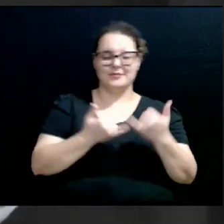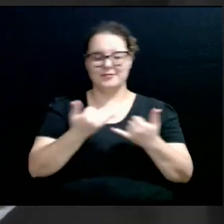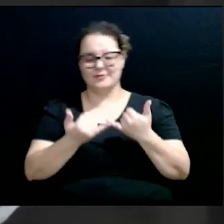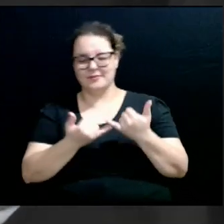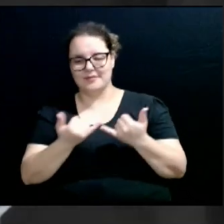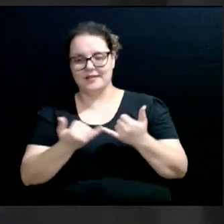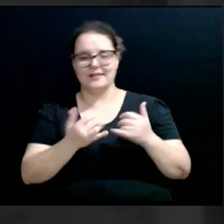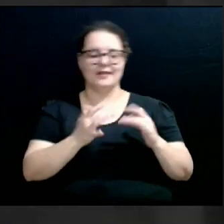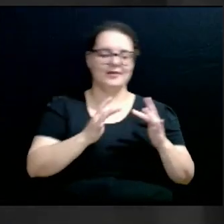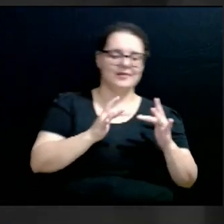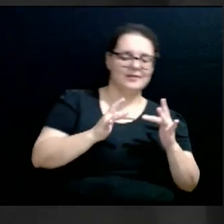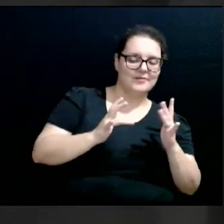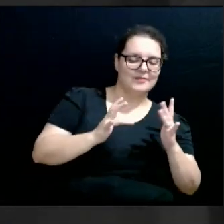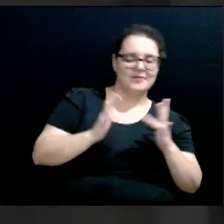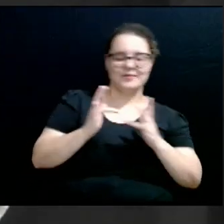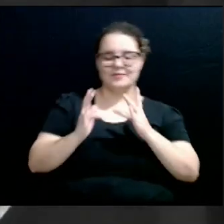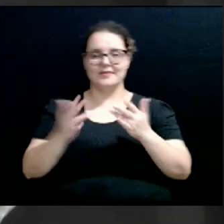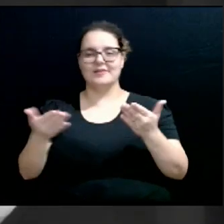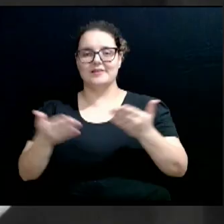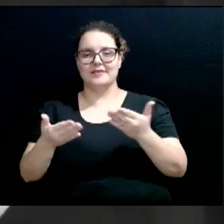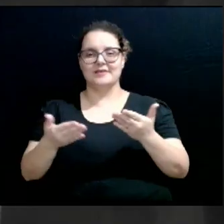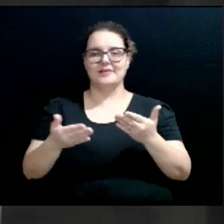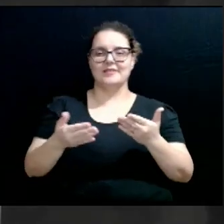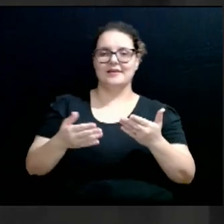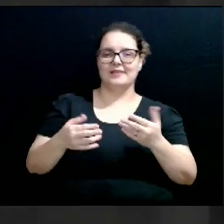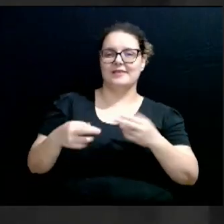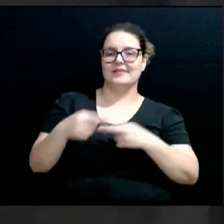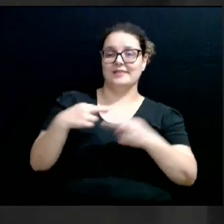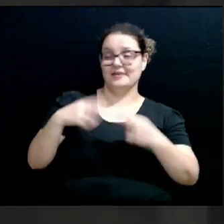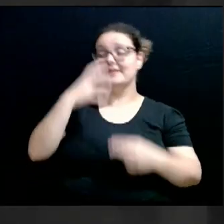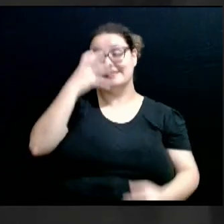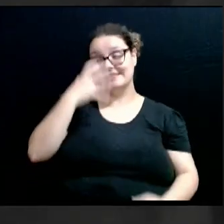está num relacionamento sério.